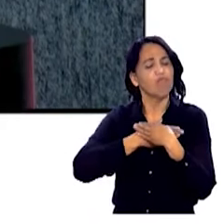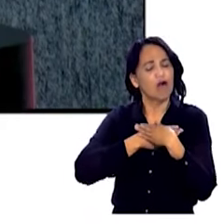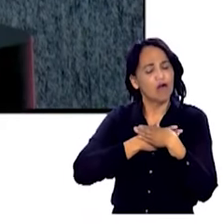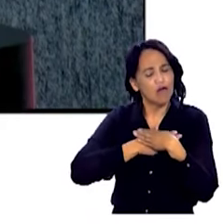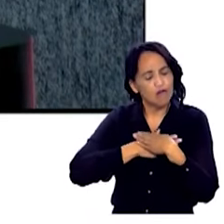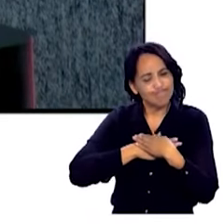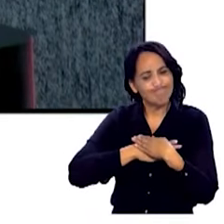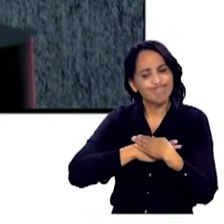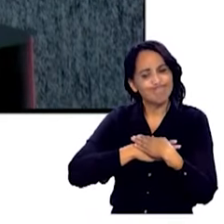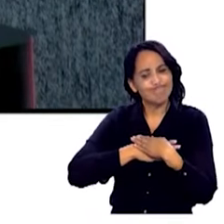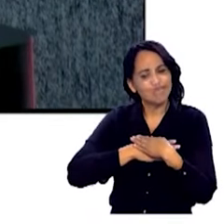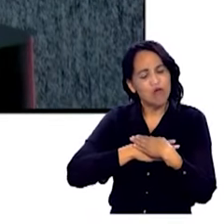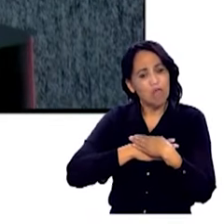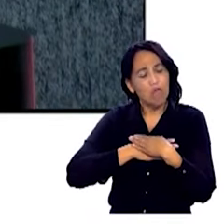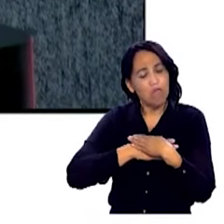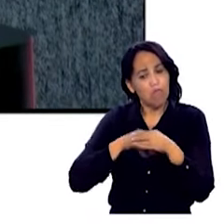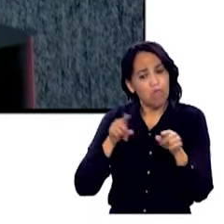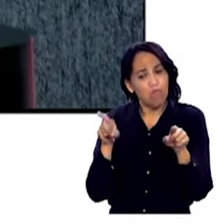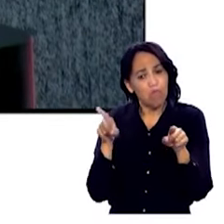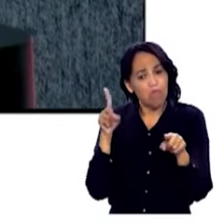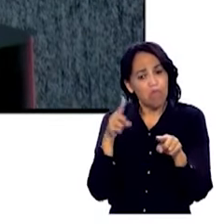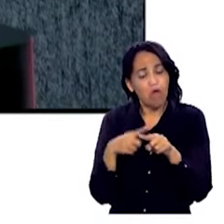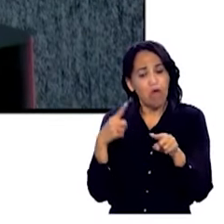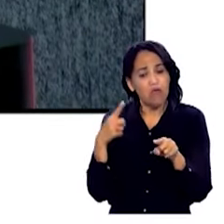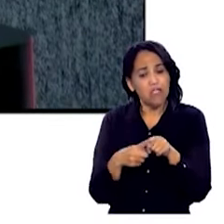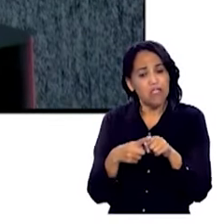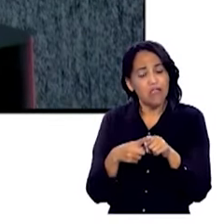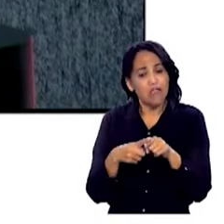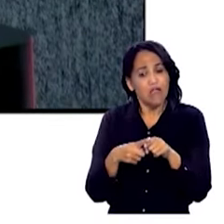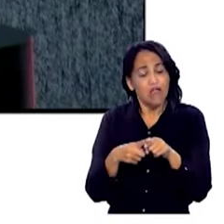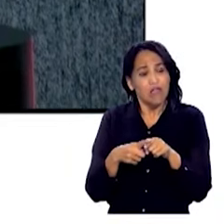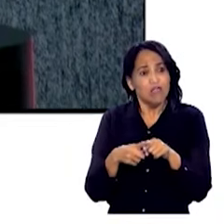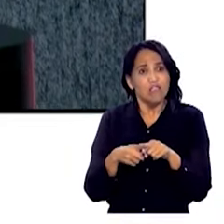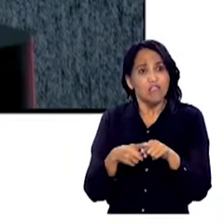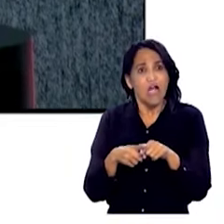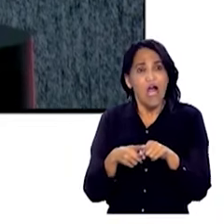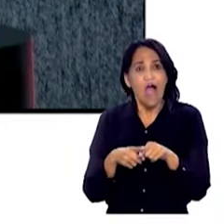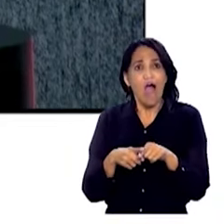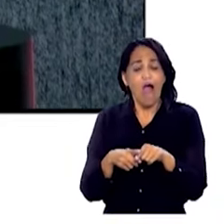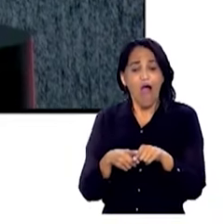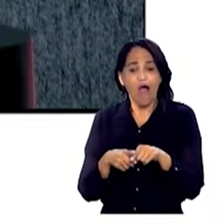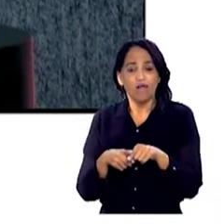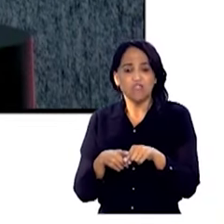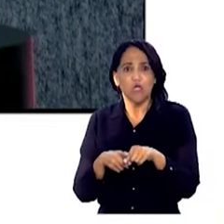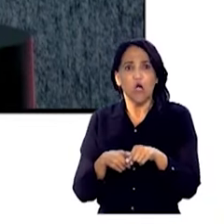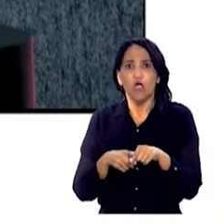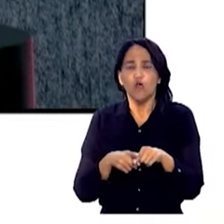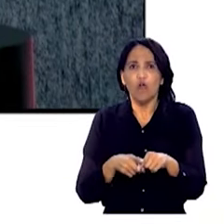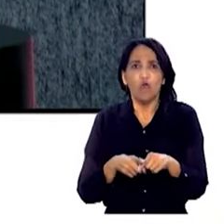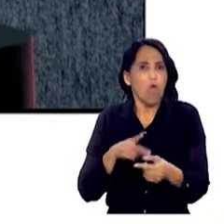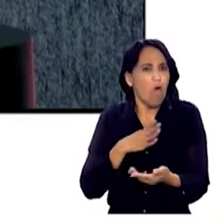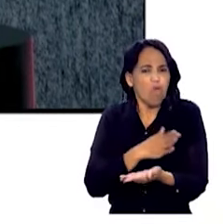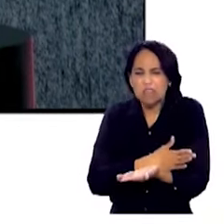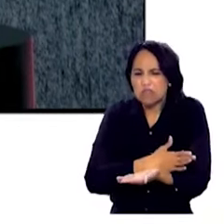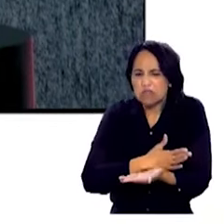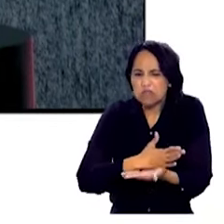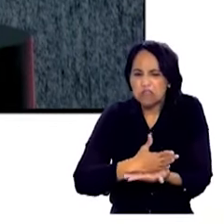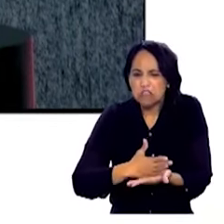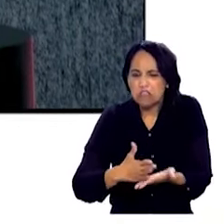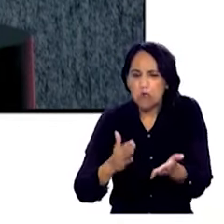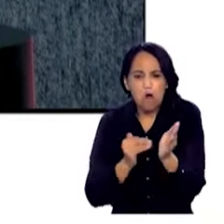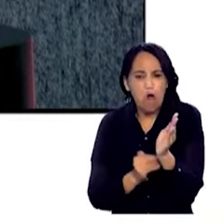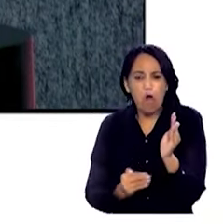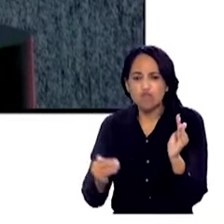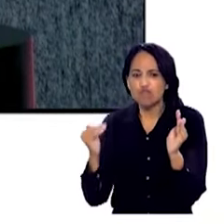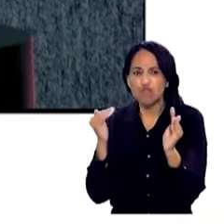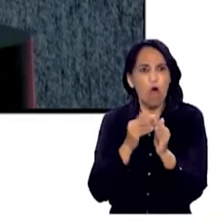direito do comon Law nem sempre foi tão organizadinho embora a propaganda contrária do Professor Cláudio Miquelon como ele